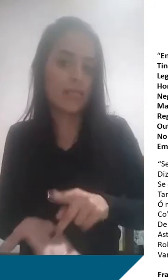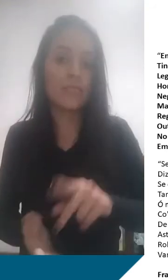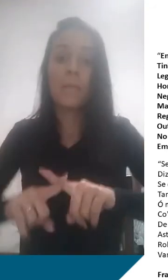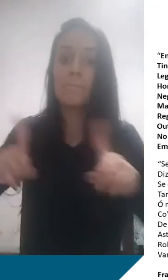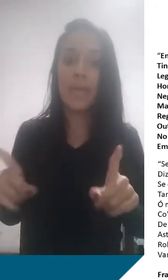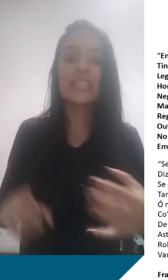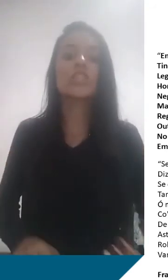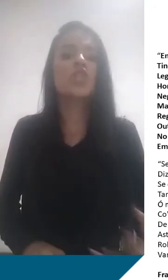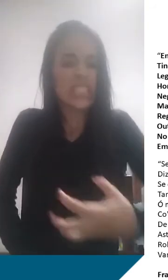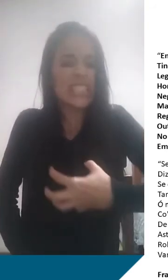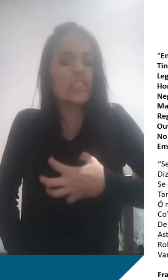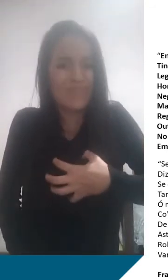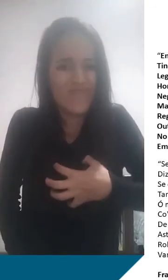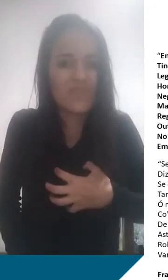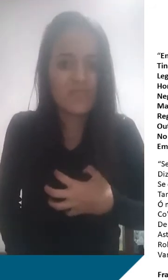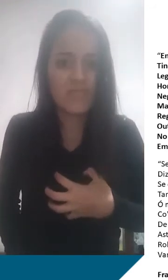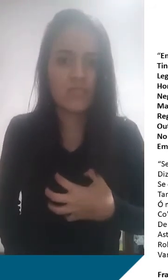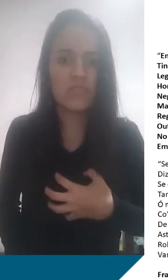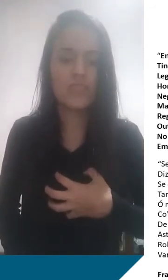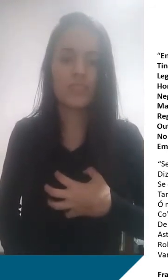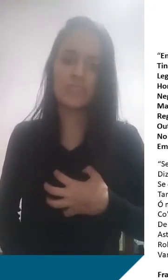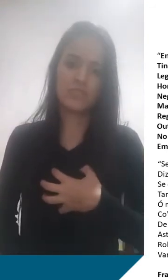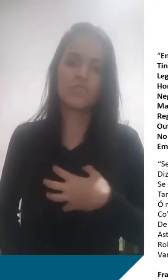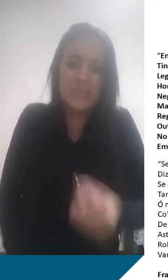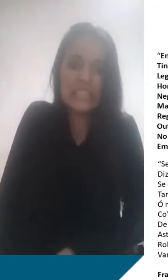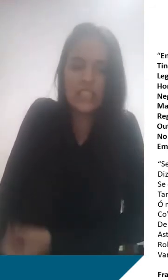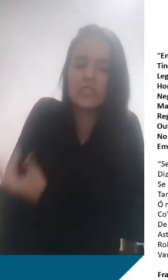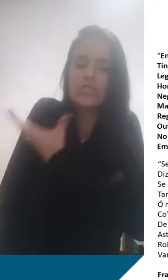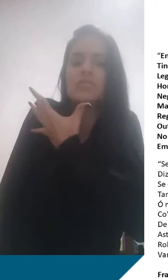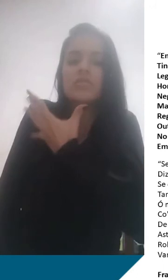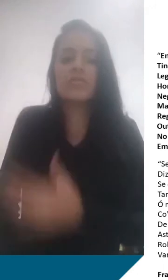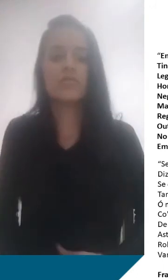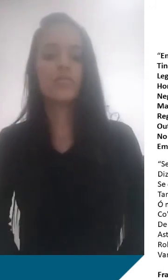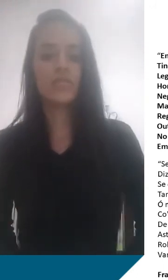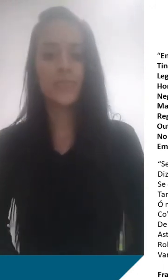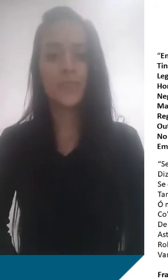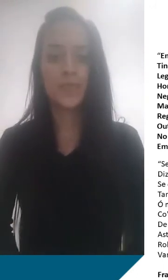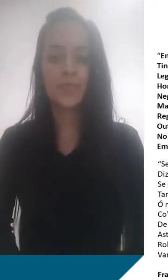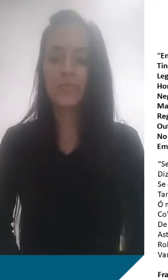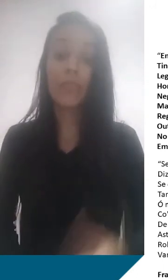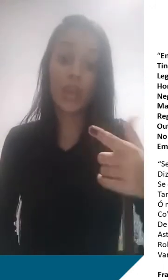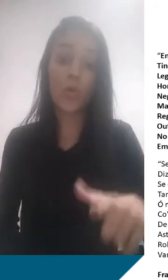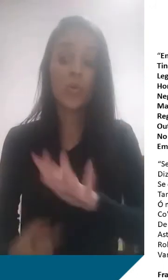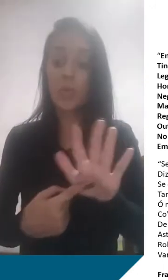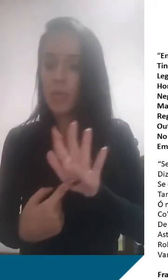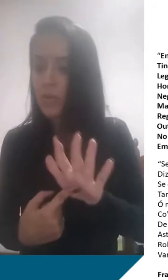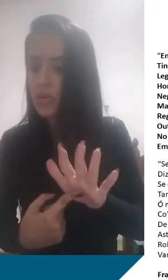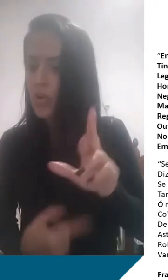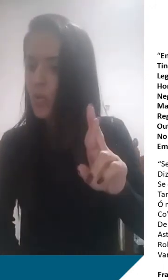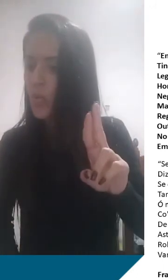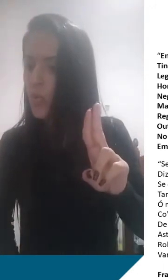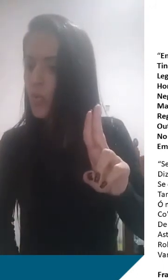sim os sentimentos que elas causavam, as emoções que elas causavam. E a outra de Rugendas, que já